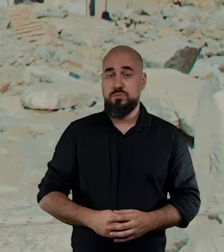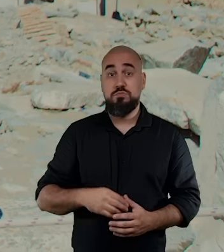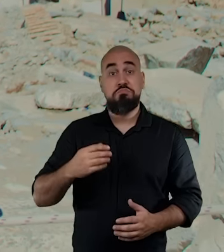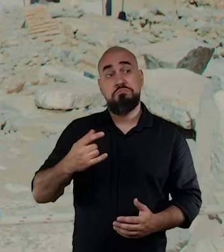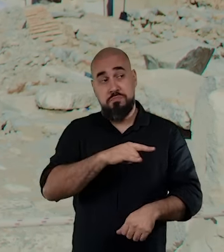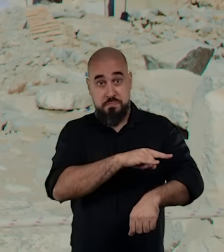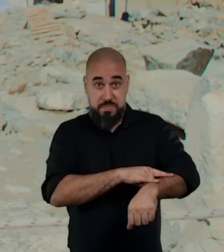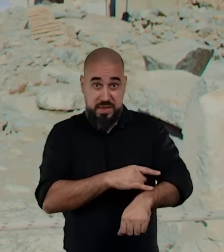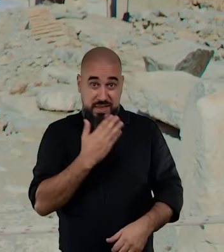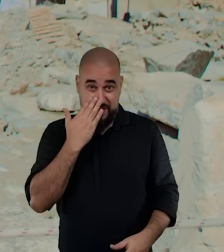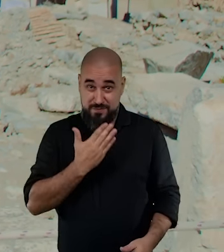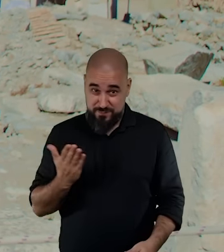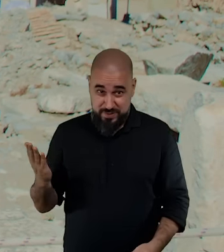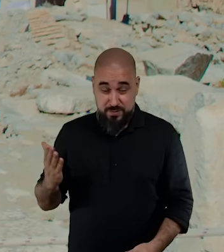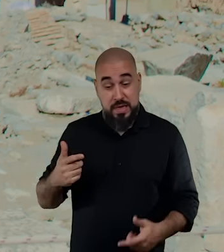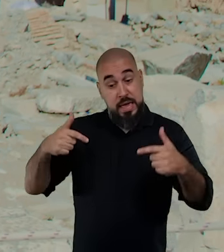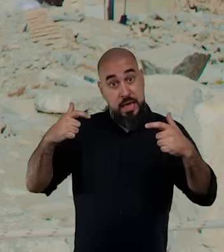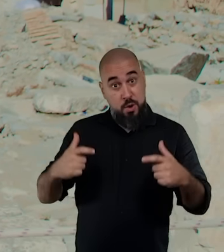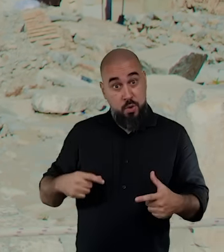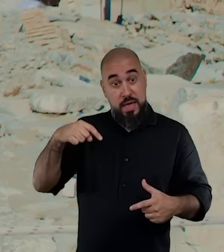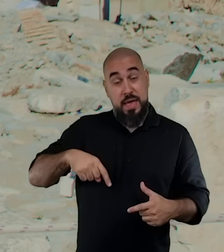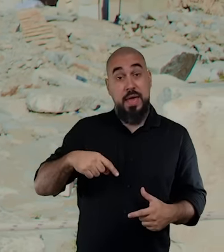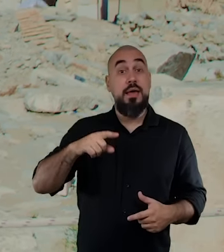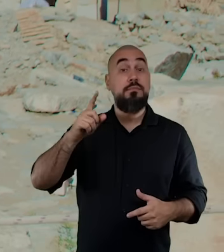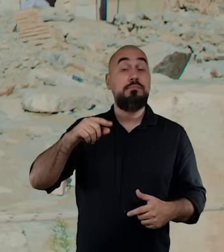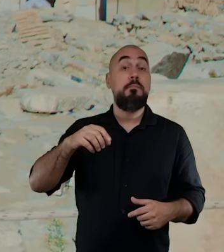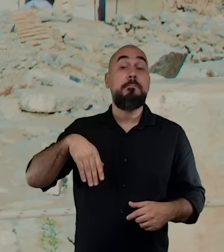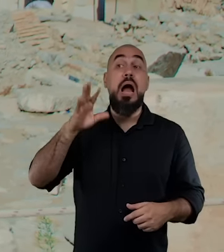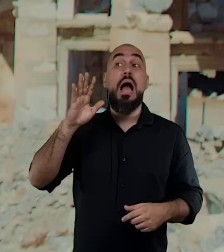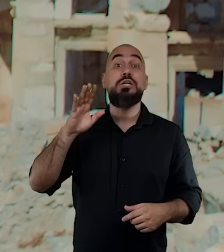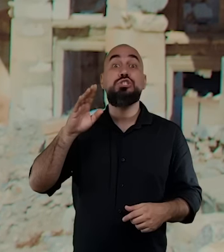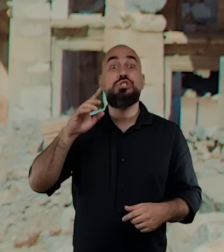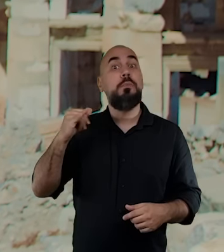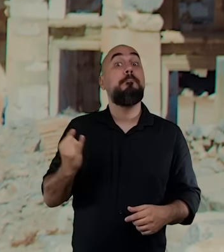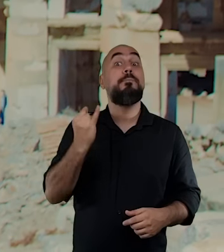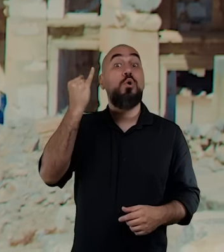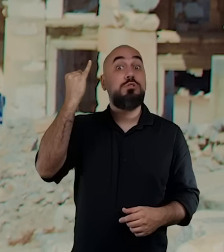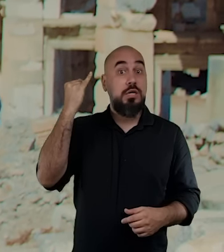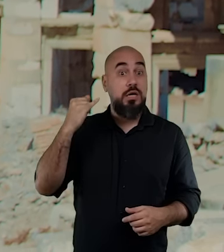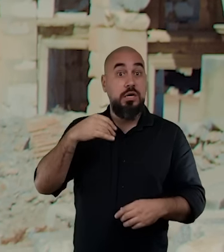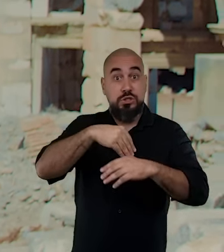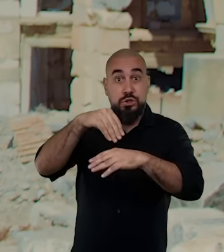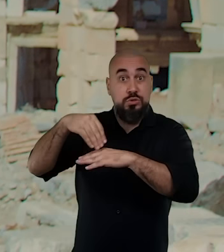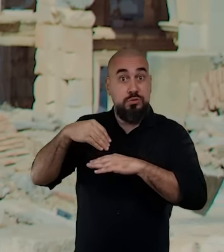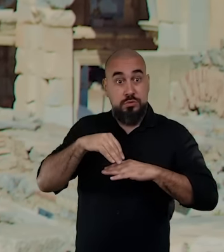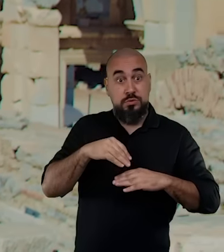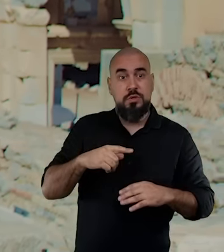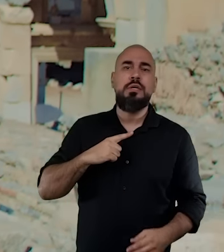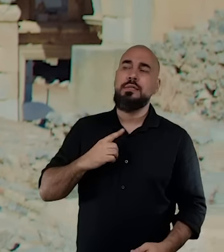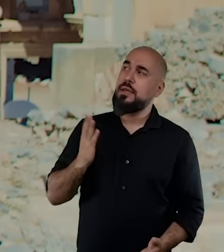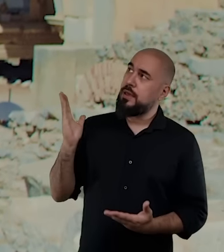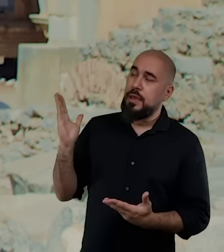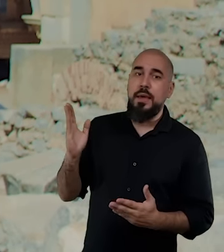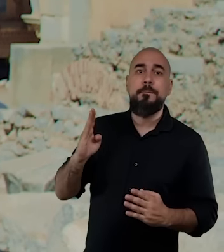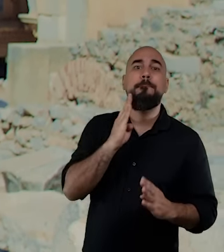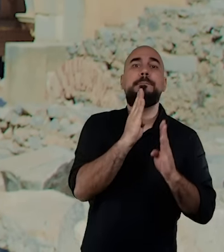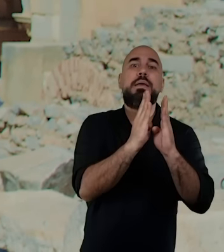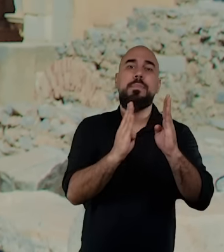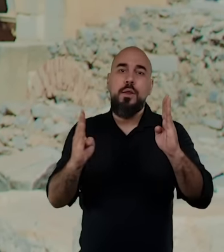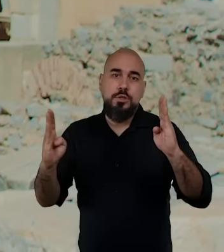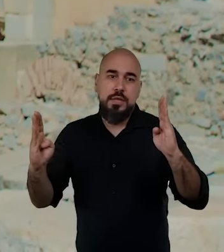Depois da latrina pública, esse é o lugar mais concorrido do sítio arqueológico, porque você tem aqui a antiga biblioteca de Celso.